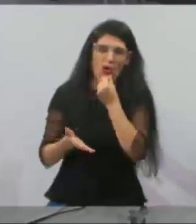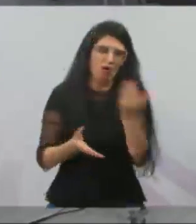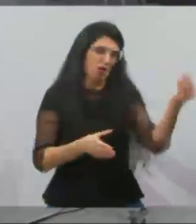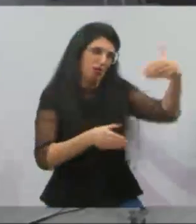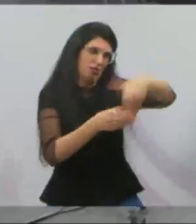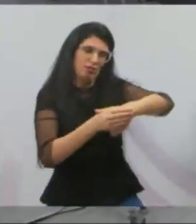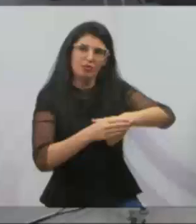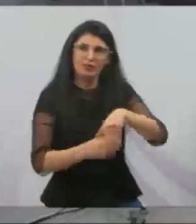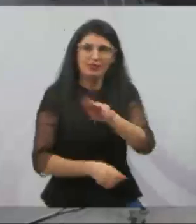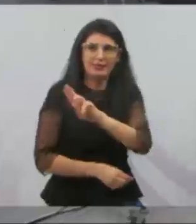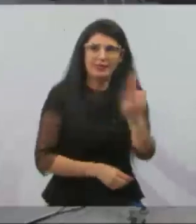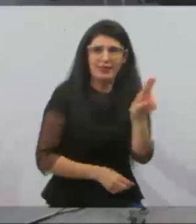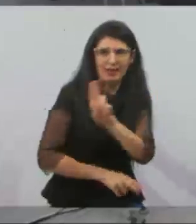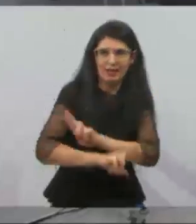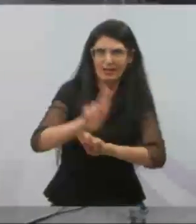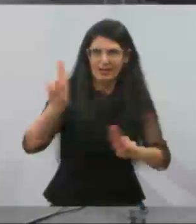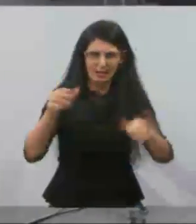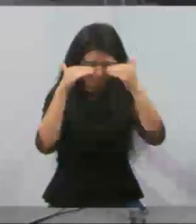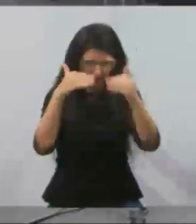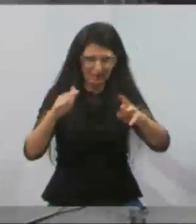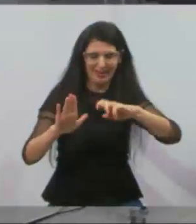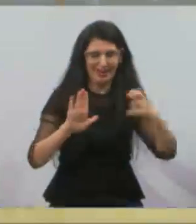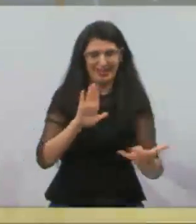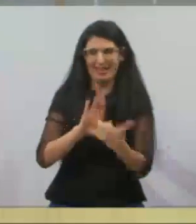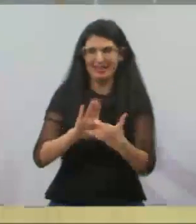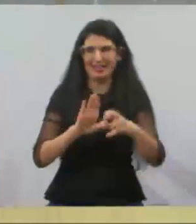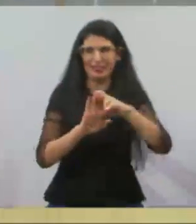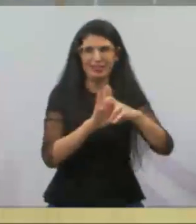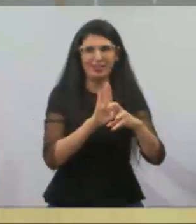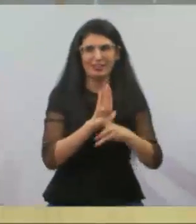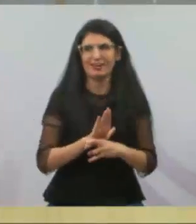votação nominal do projeto na forma regimental.